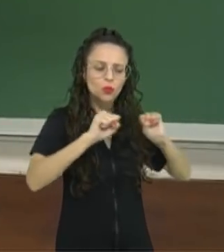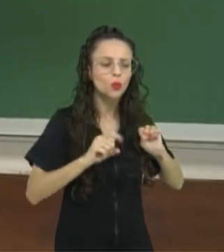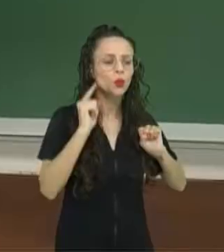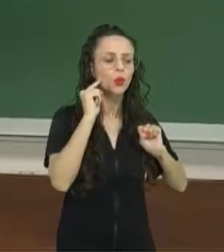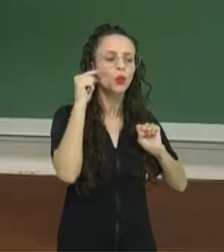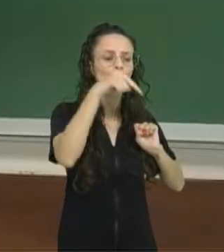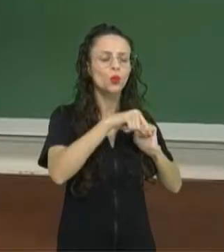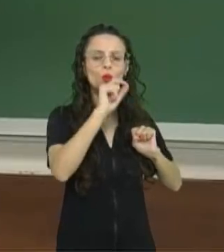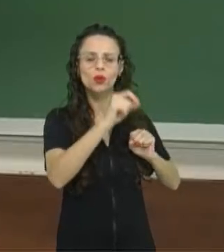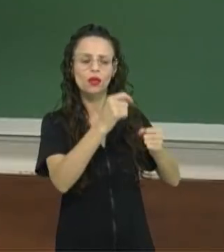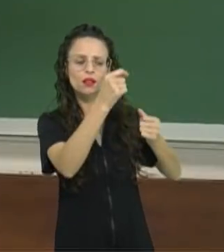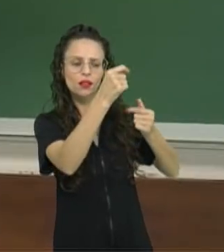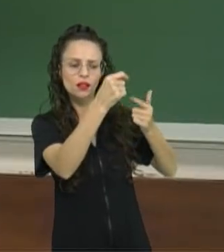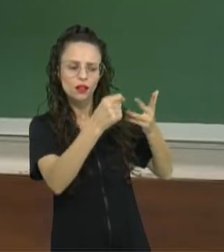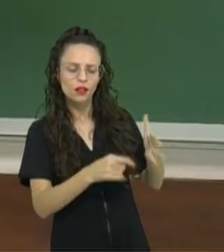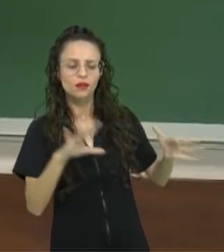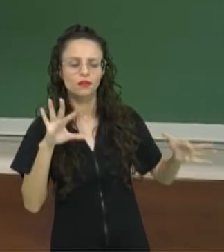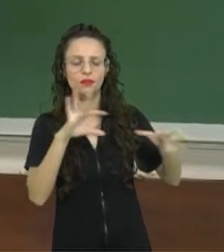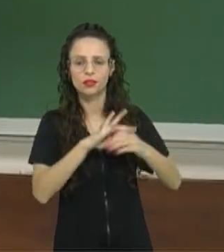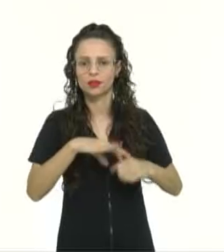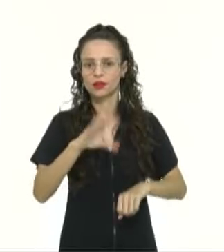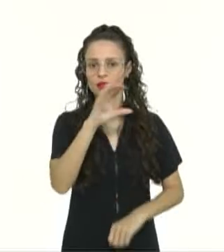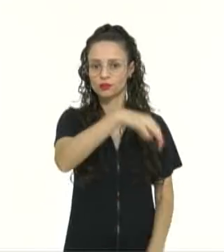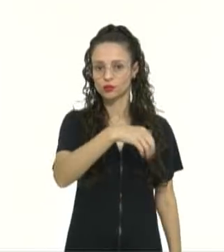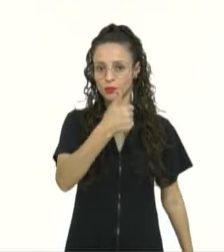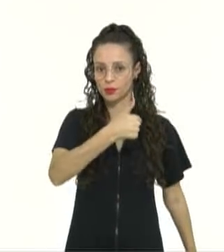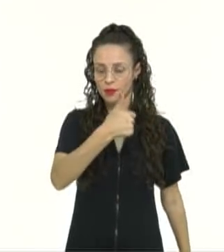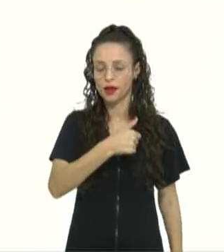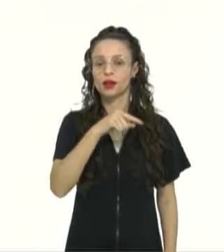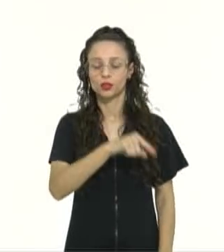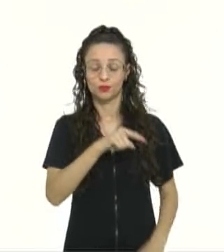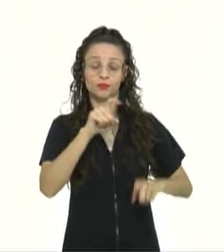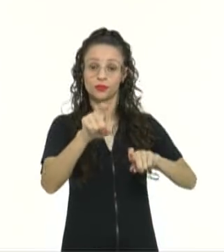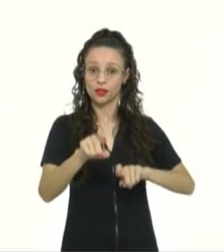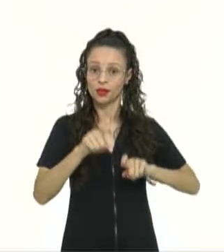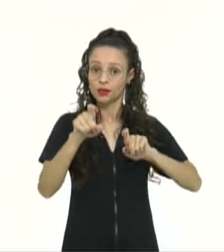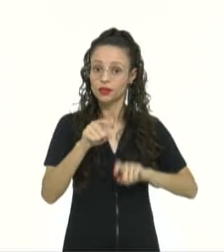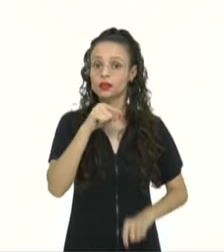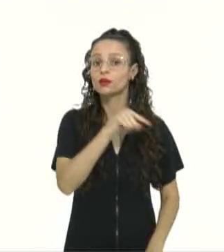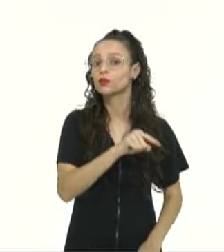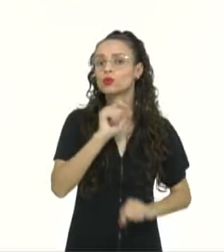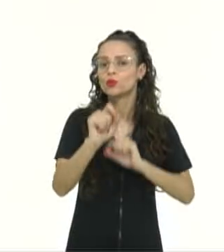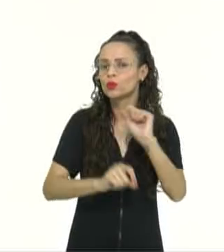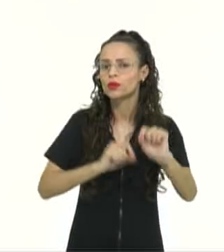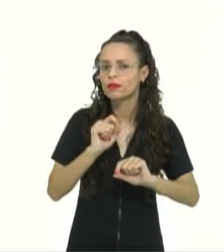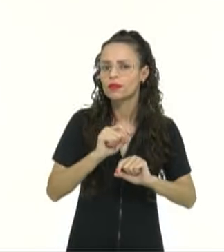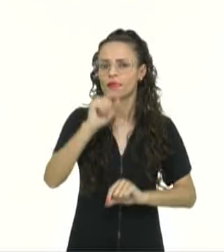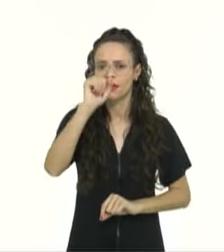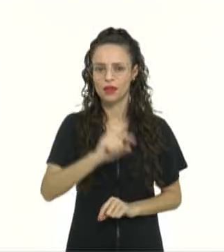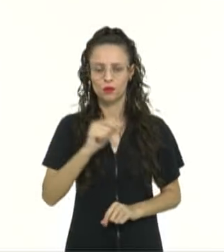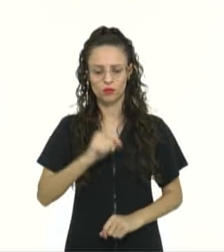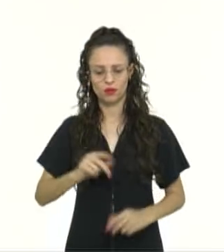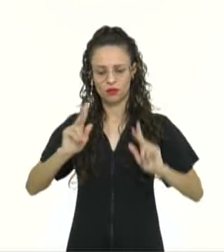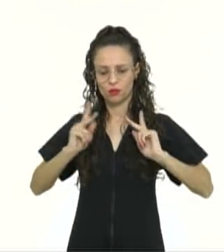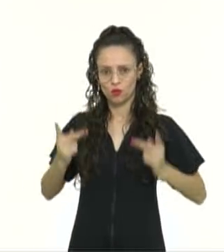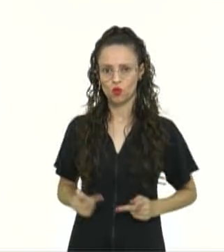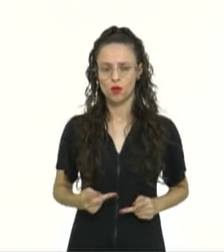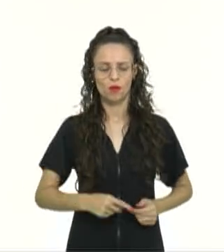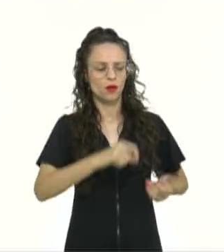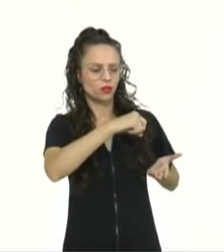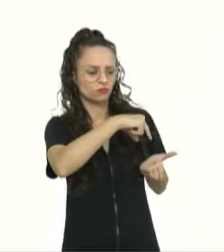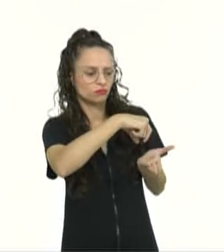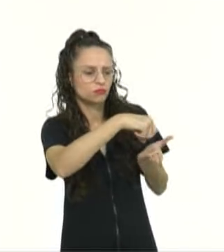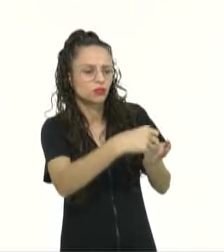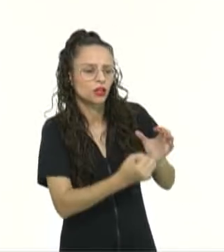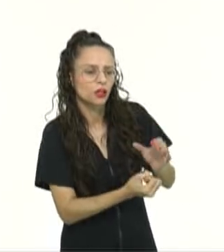são ligadas ao setor primário? Nós vamos ter a agricultura, que é aquela atividade em que o homem planta